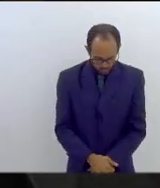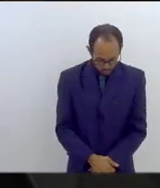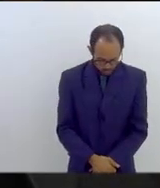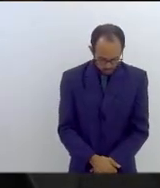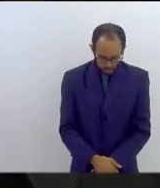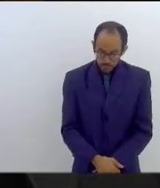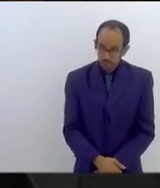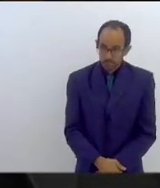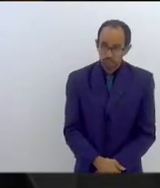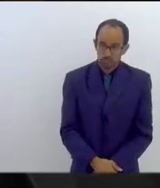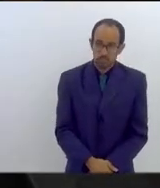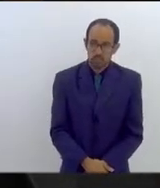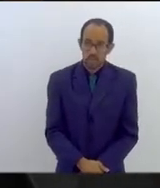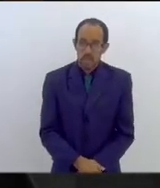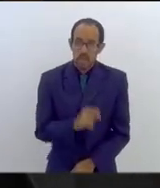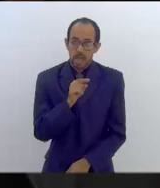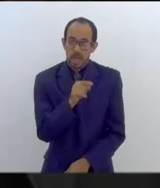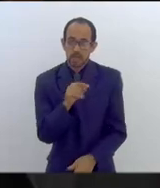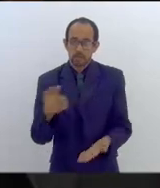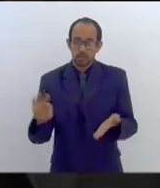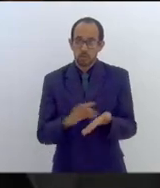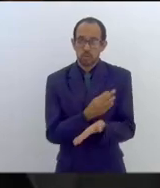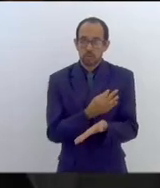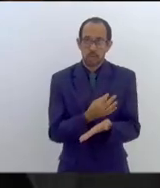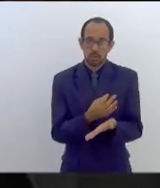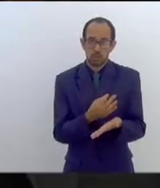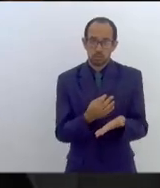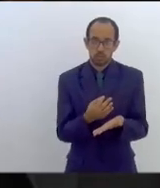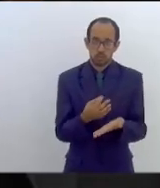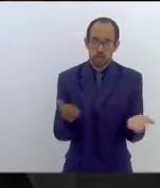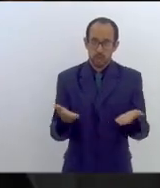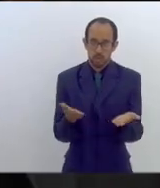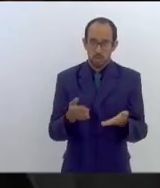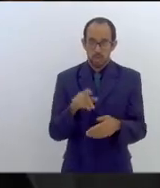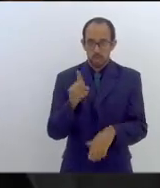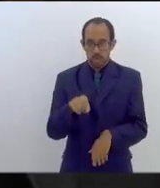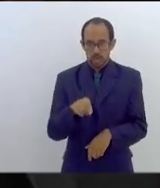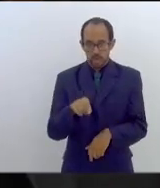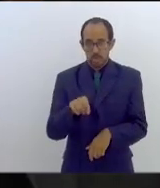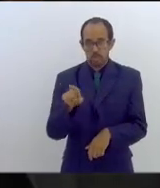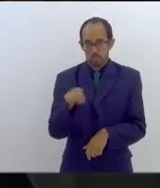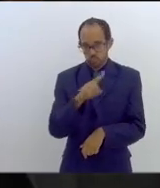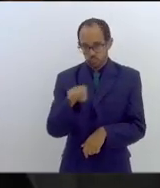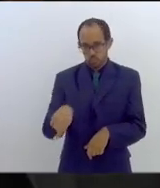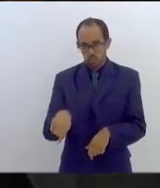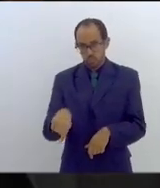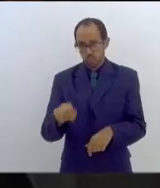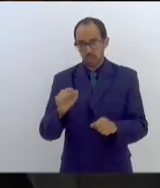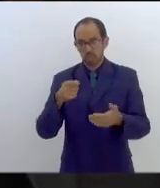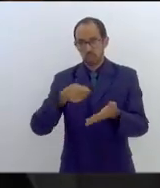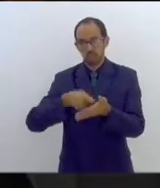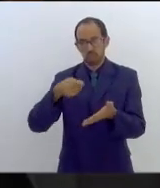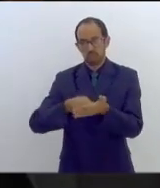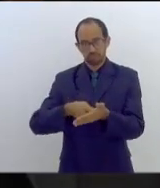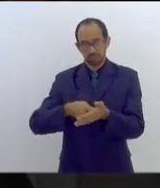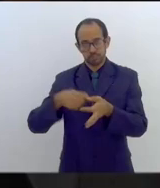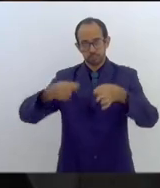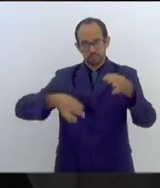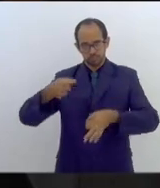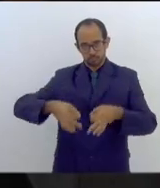Sobre esse contrato, hoje considerado nulo, mas com uma decisão judicial que obriga a CCR a continuar